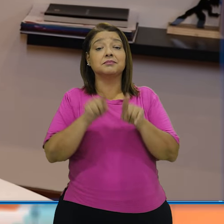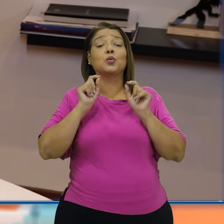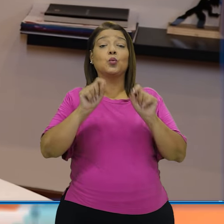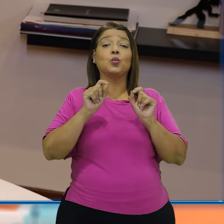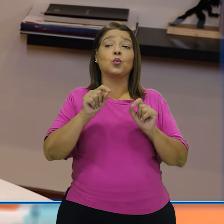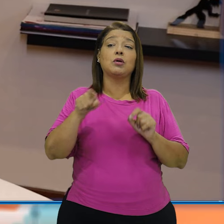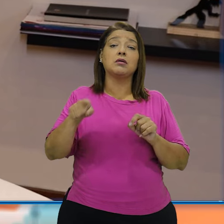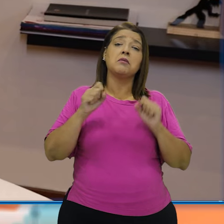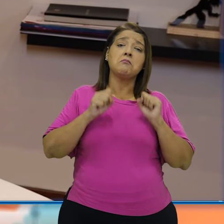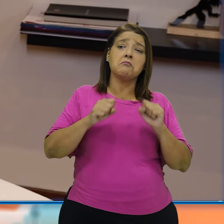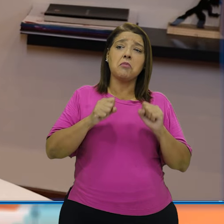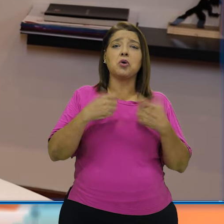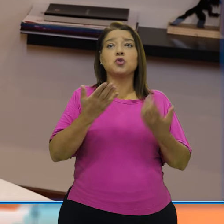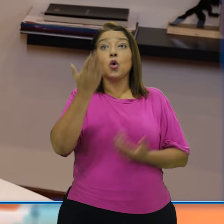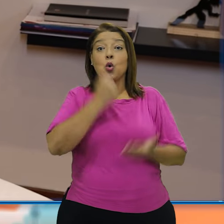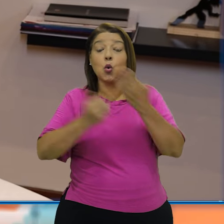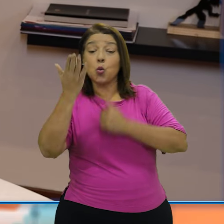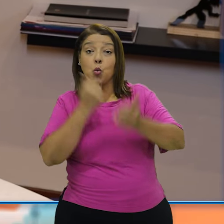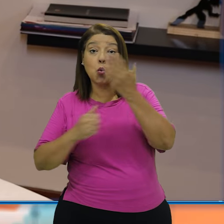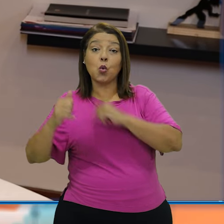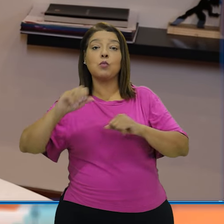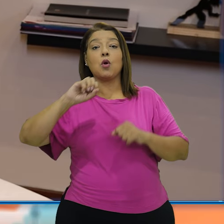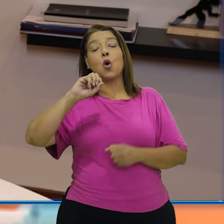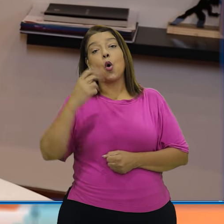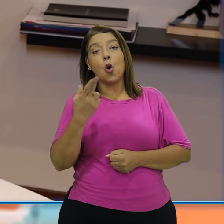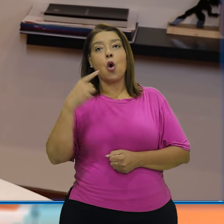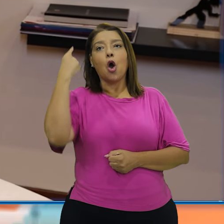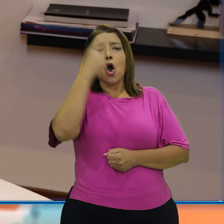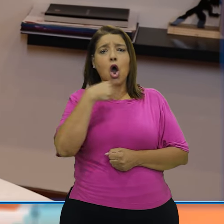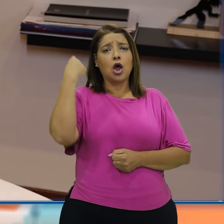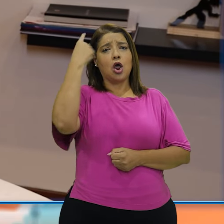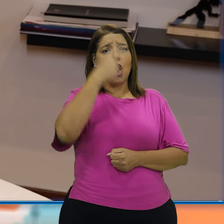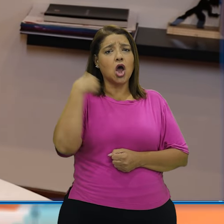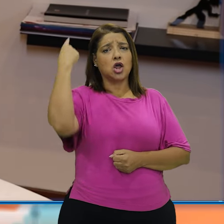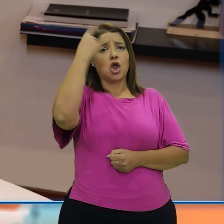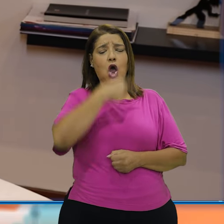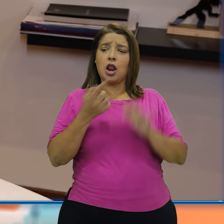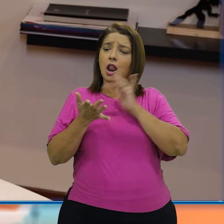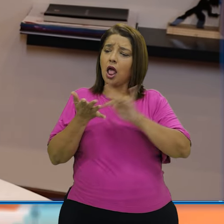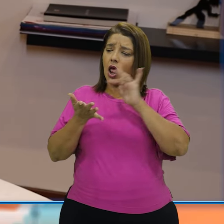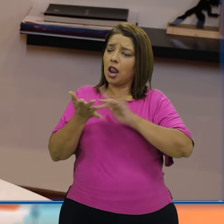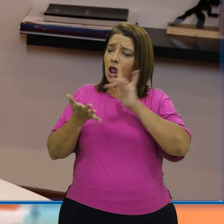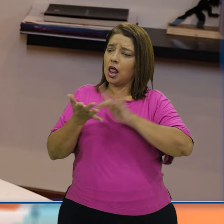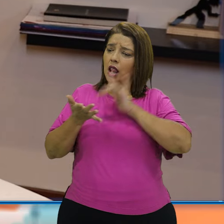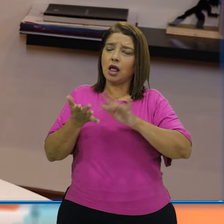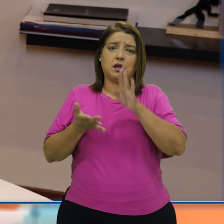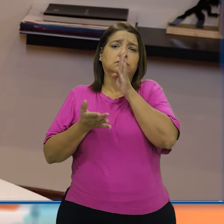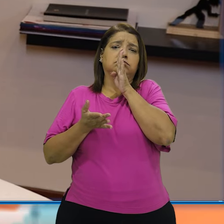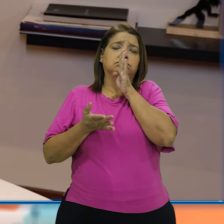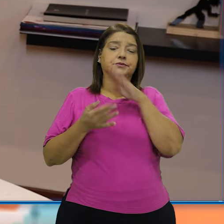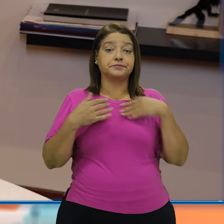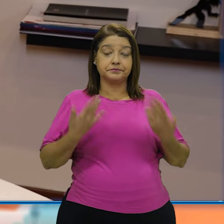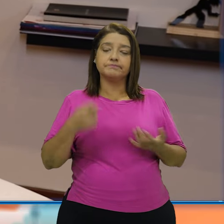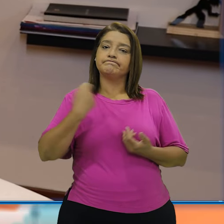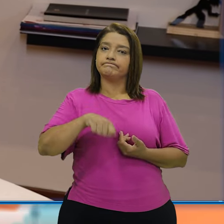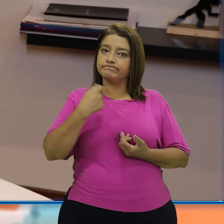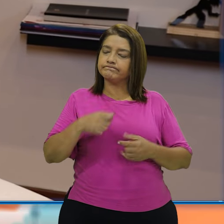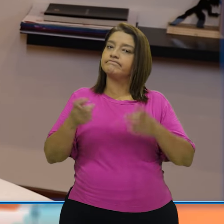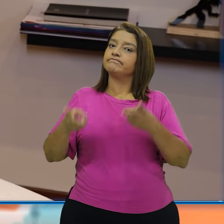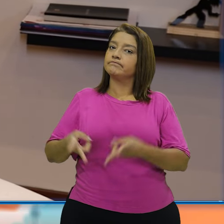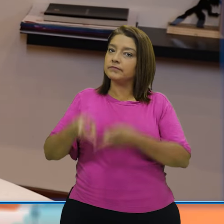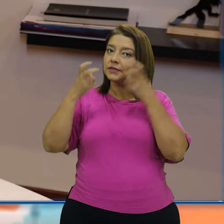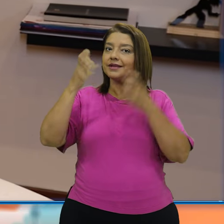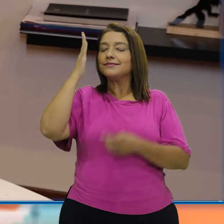compensatórios, como por exemplo uma compulsão alimentar ou passando muitas horas conectados a dispositivos eletrônicos. É muito importante estar atento